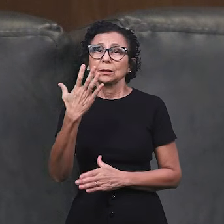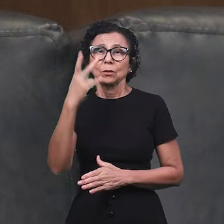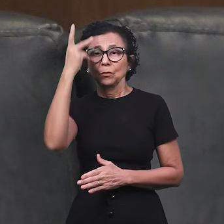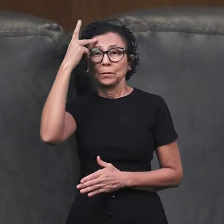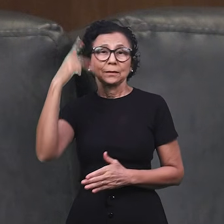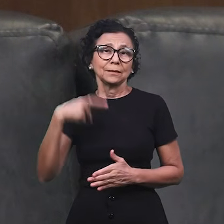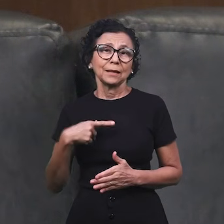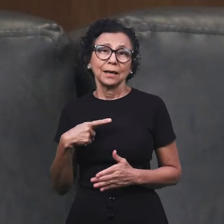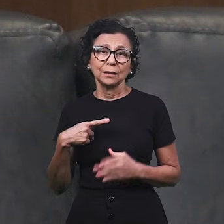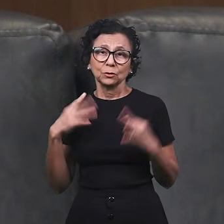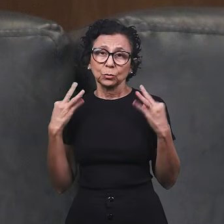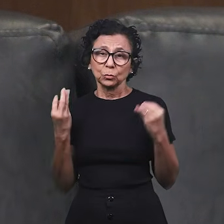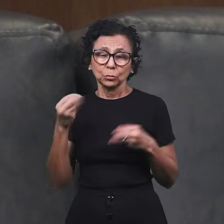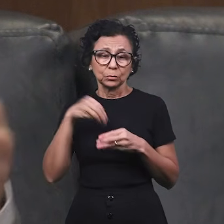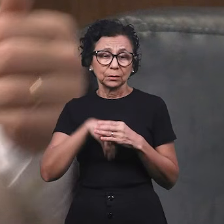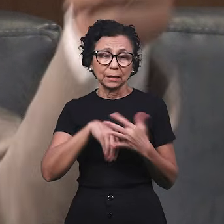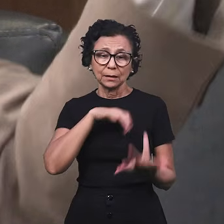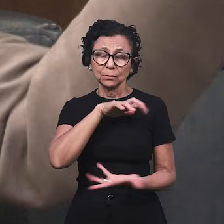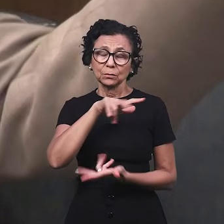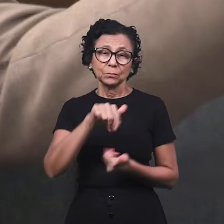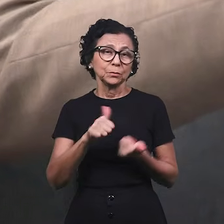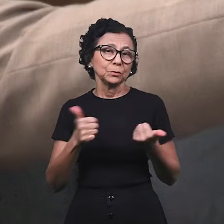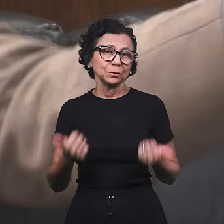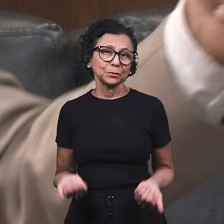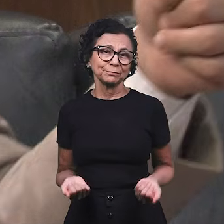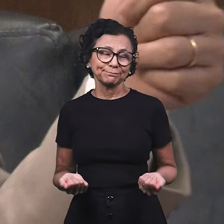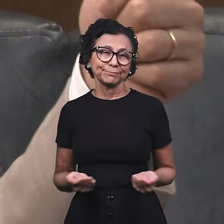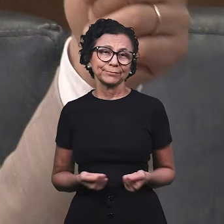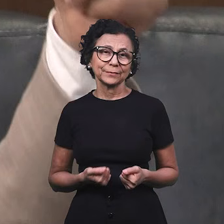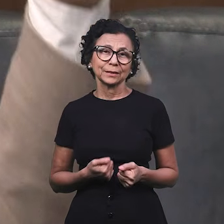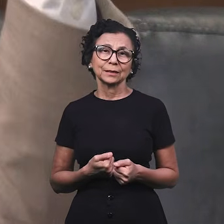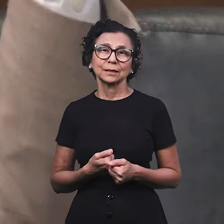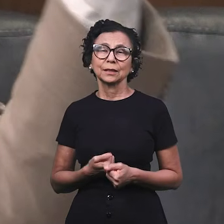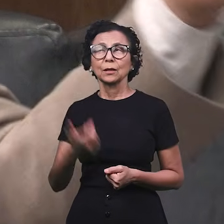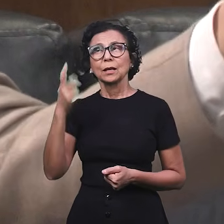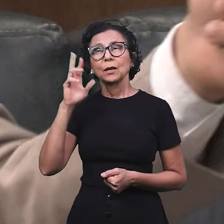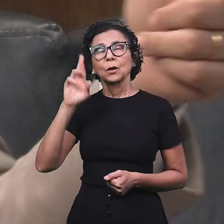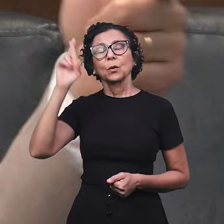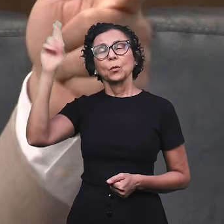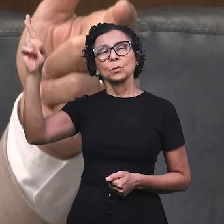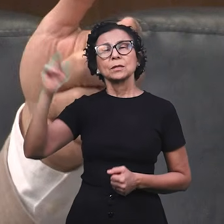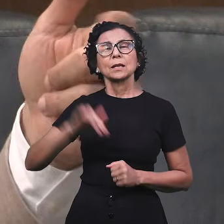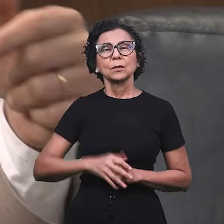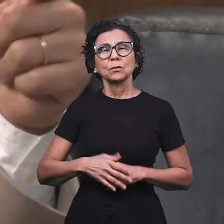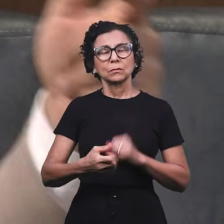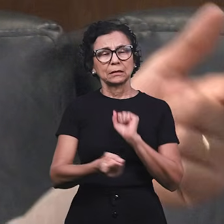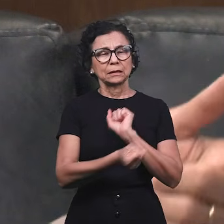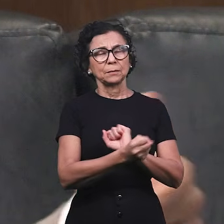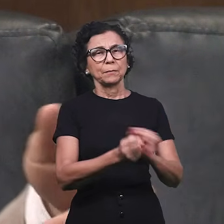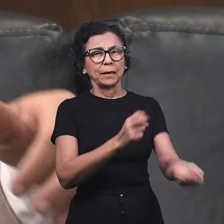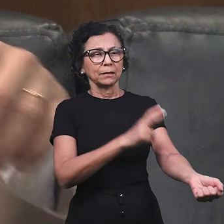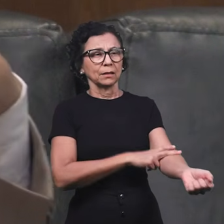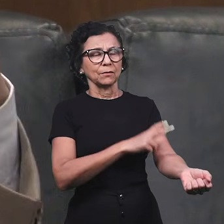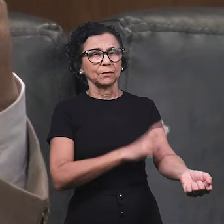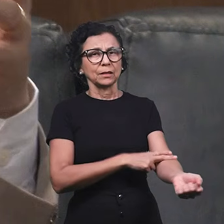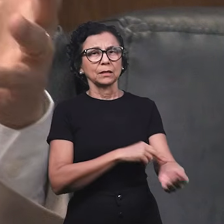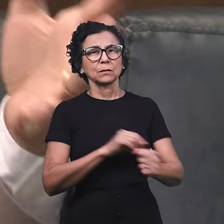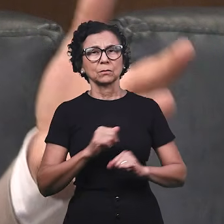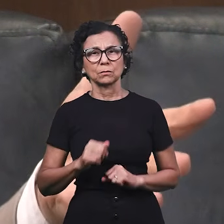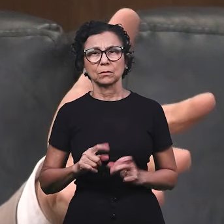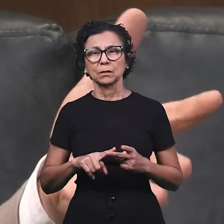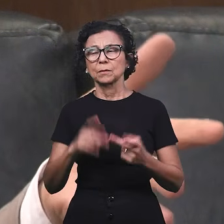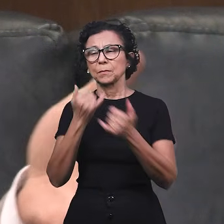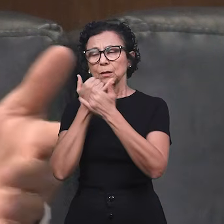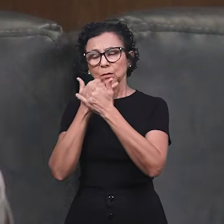Então, essas mesmas mãos que estão curando na igreja, que estão libertando, quebrando os grilhões de vícios, Glória a Jesus. que estão